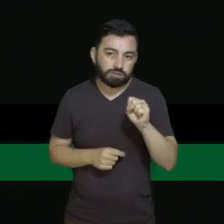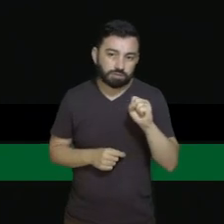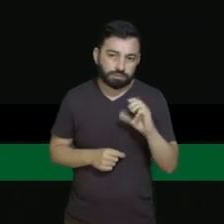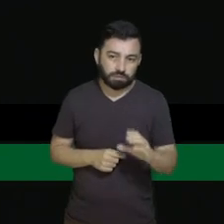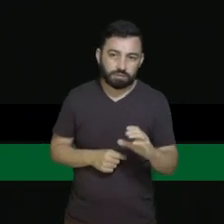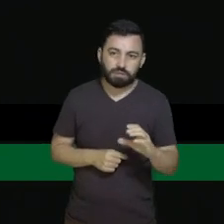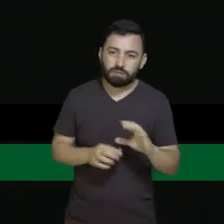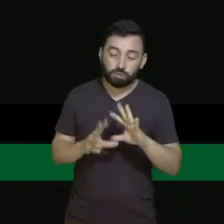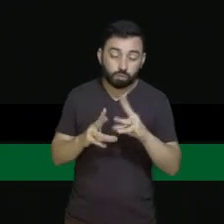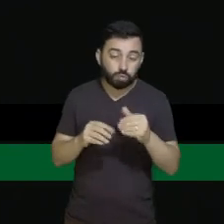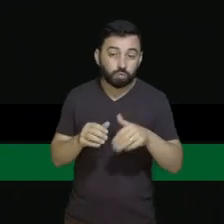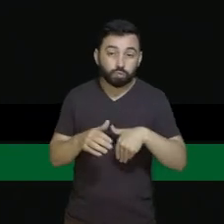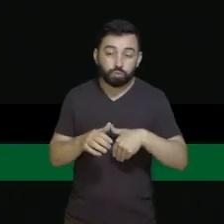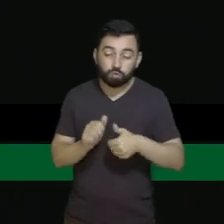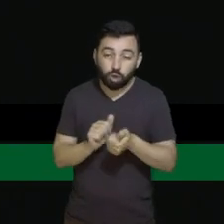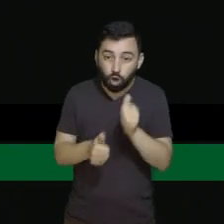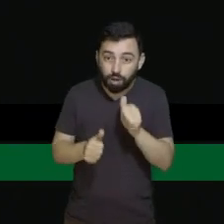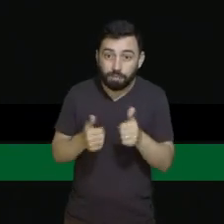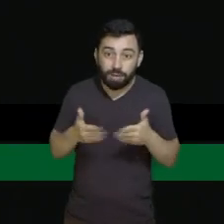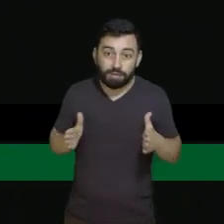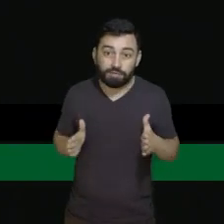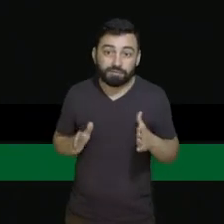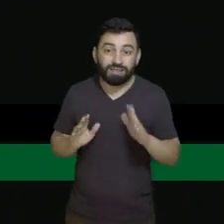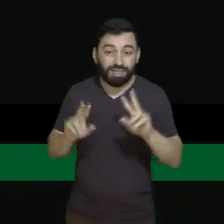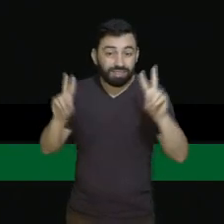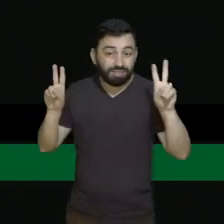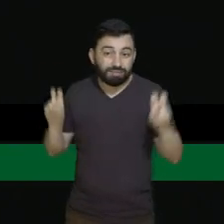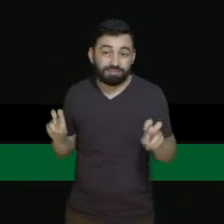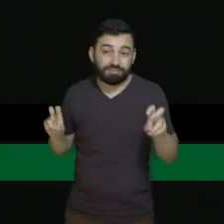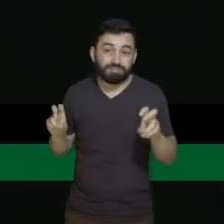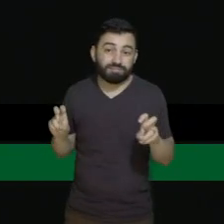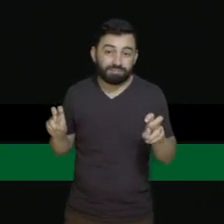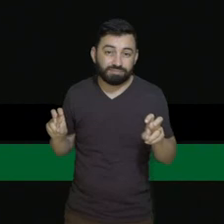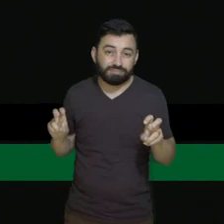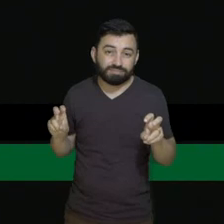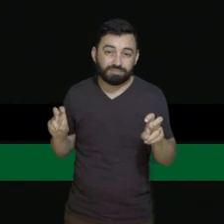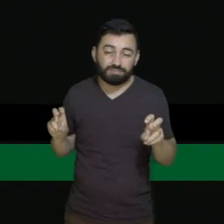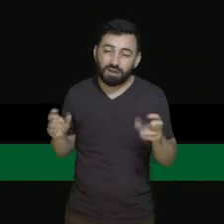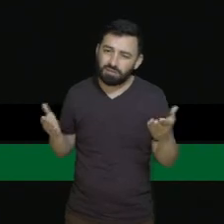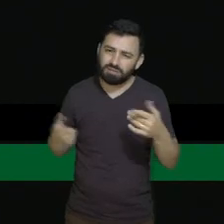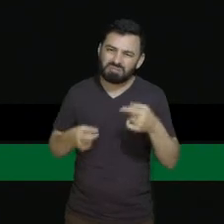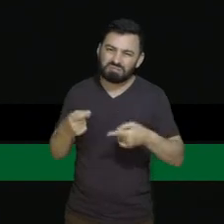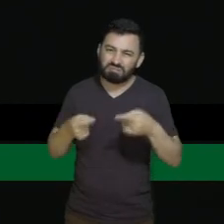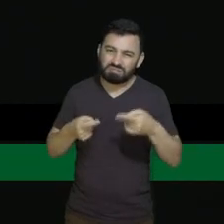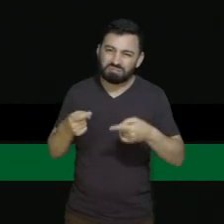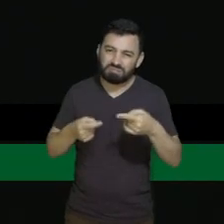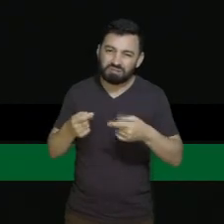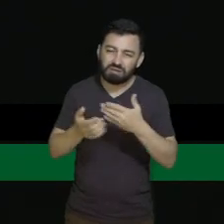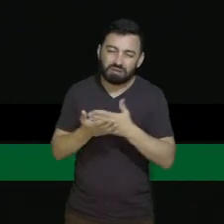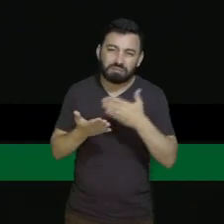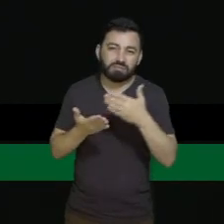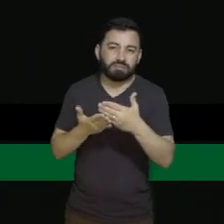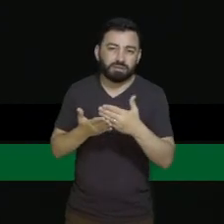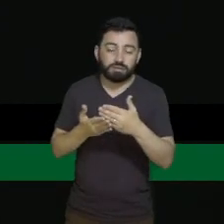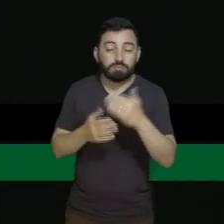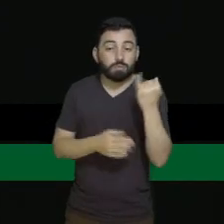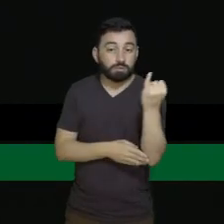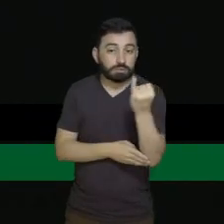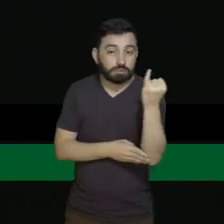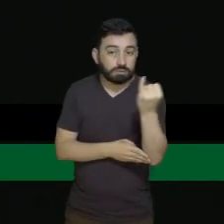Jogos Abertos, que tem sido o tema de um pouco polêmico essa semana, e da importância que